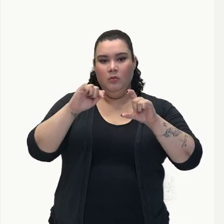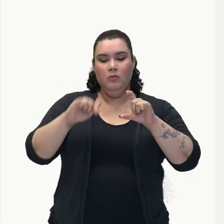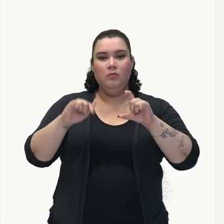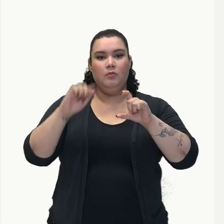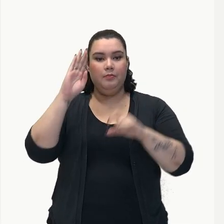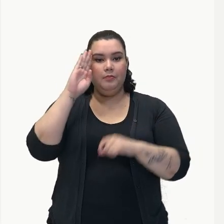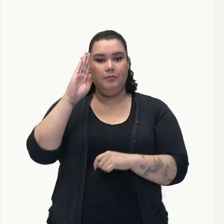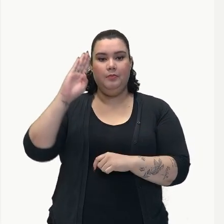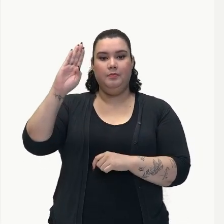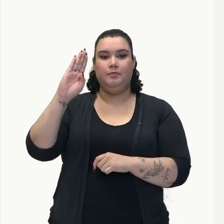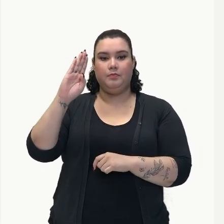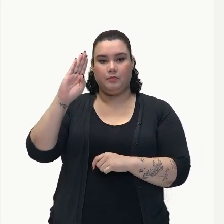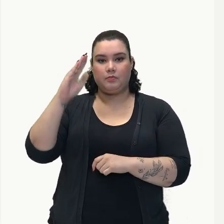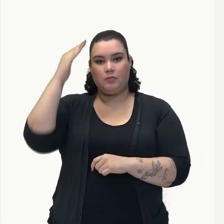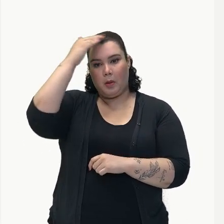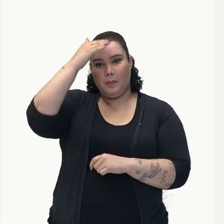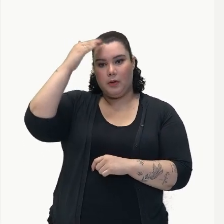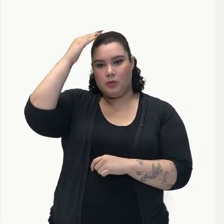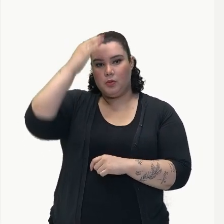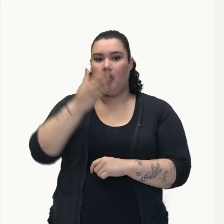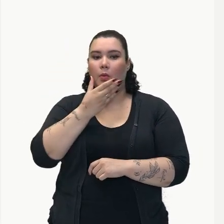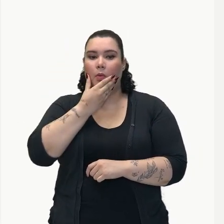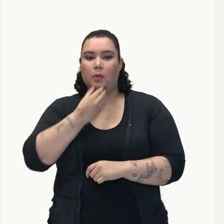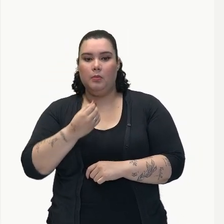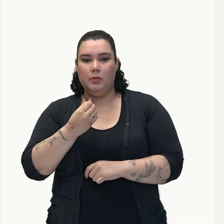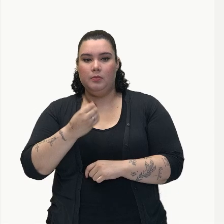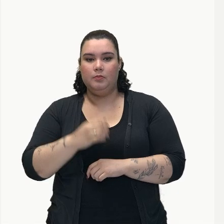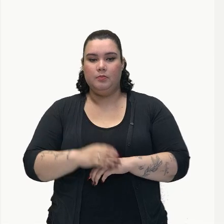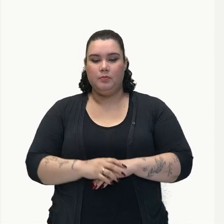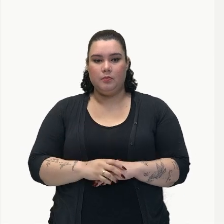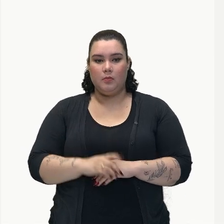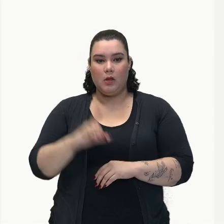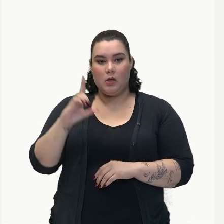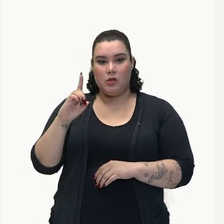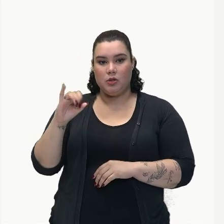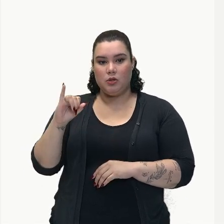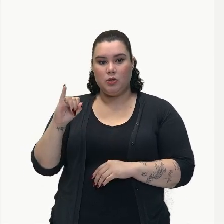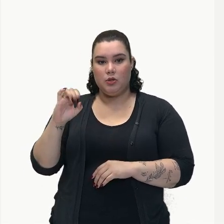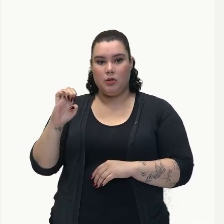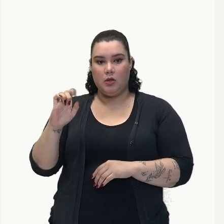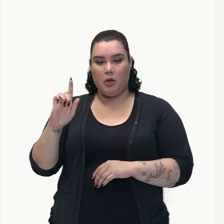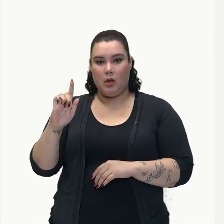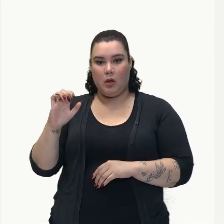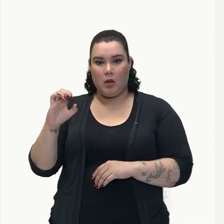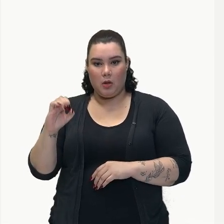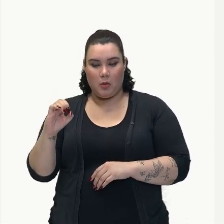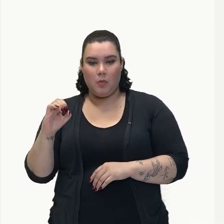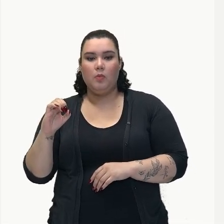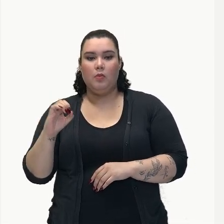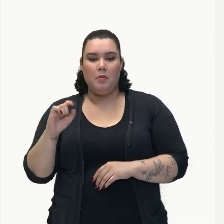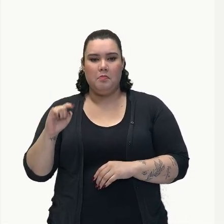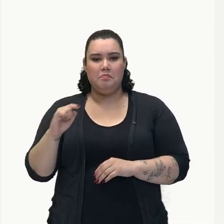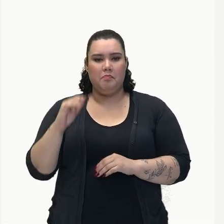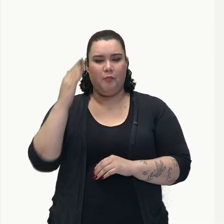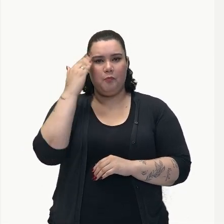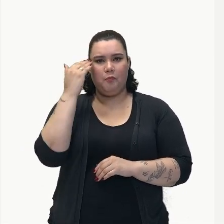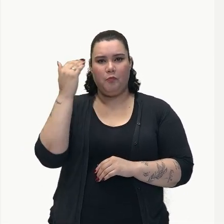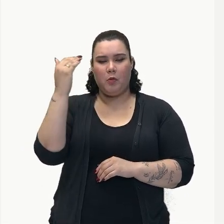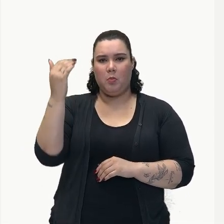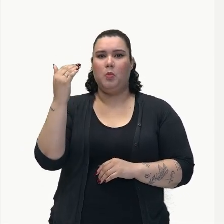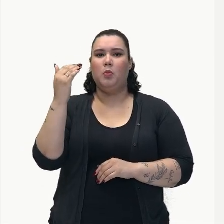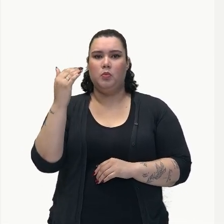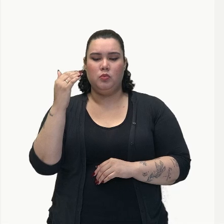muralista mexicano, Diego Rivera. Foi o grande pintor do México, né? Um